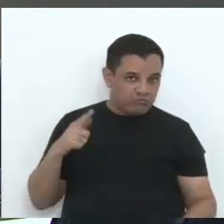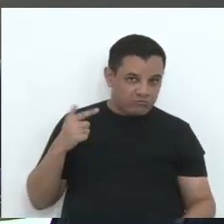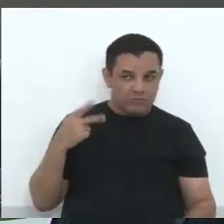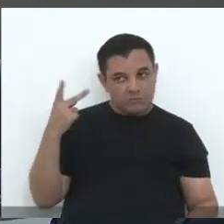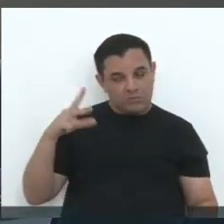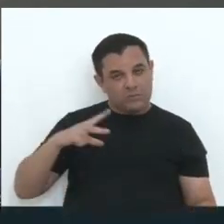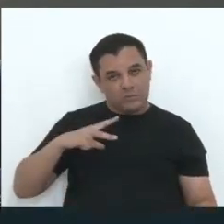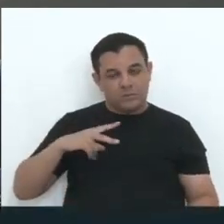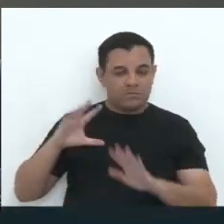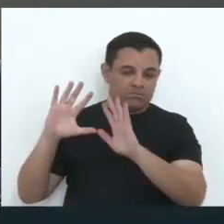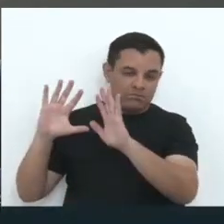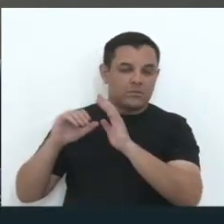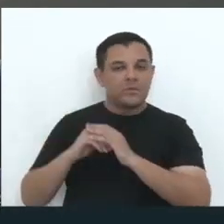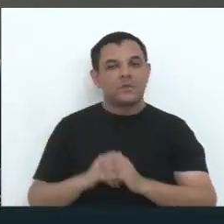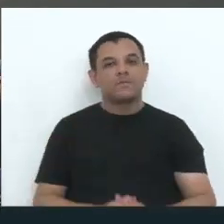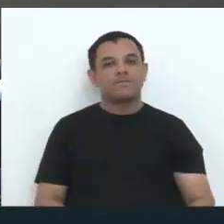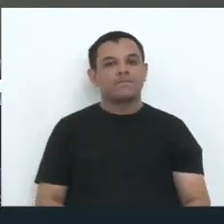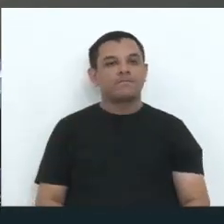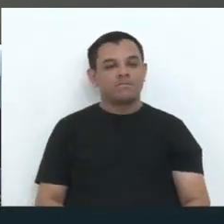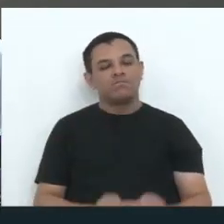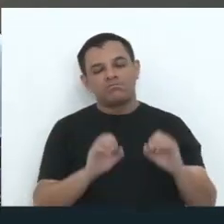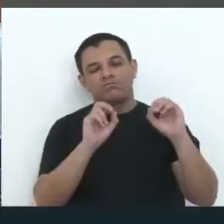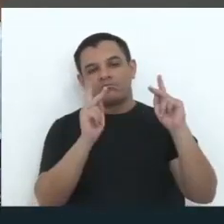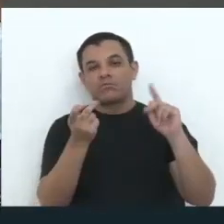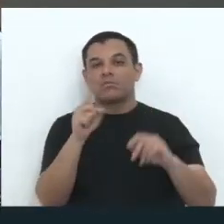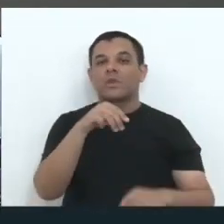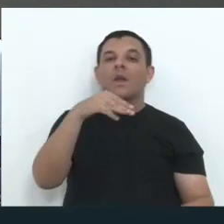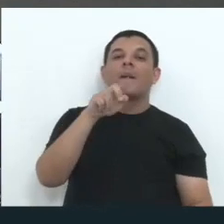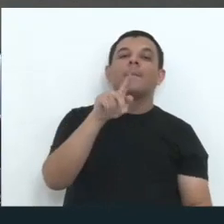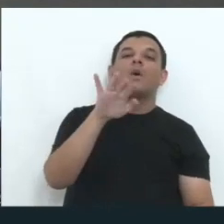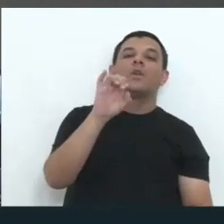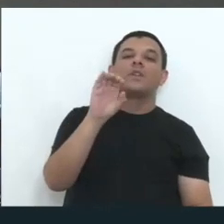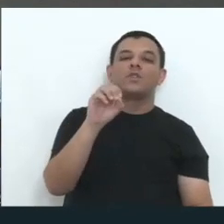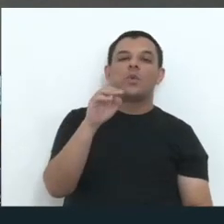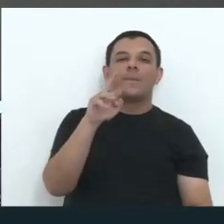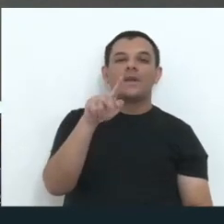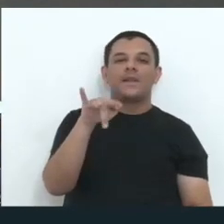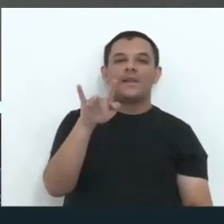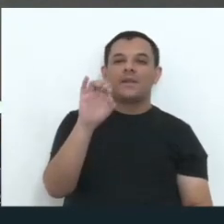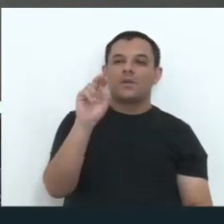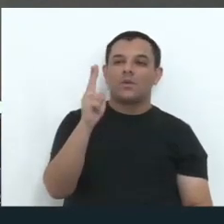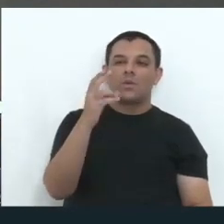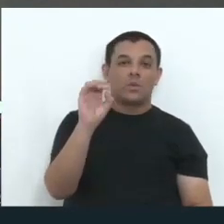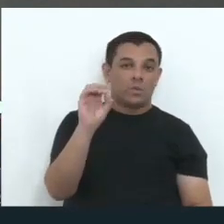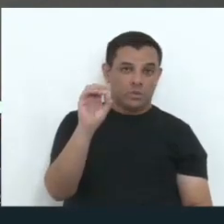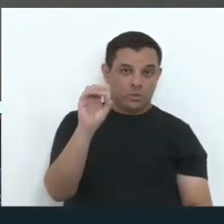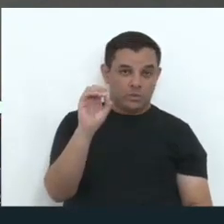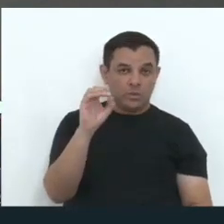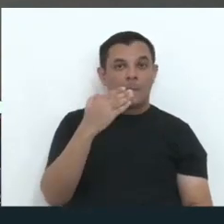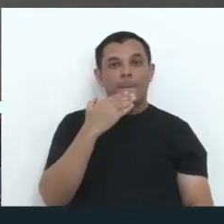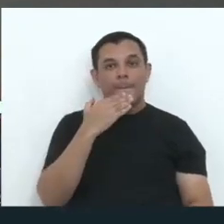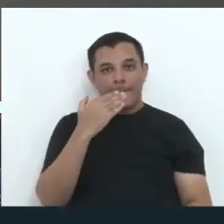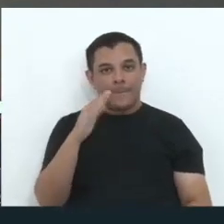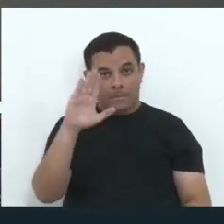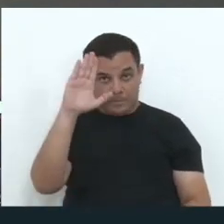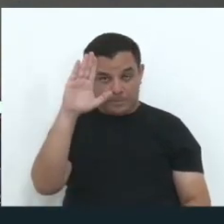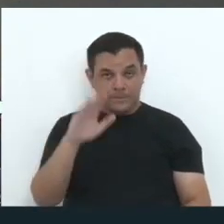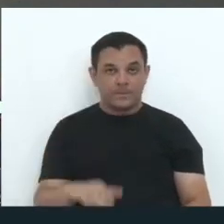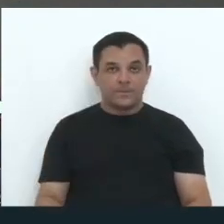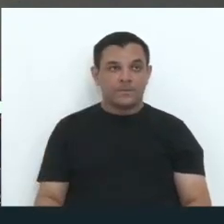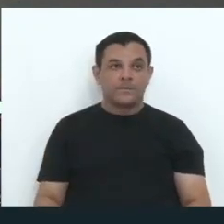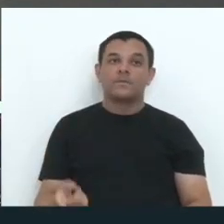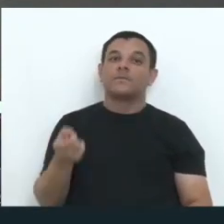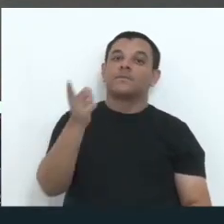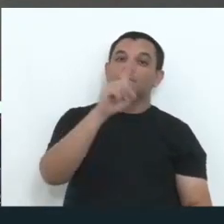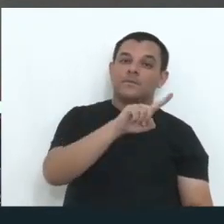Brinquinho. Questão de ordem, vereador Edmilson Souza.